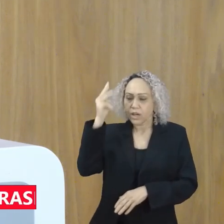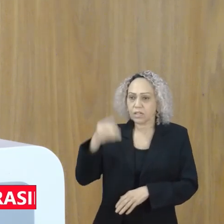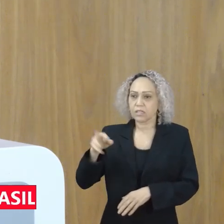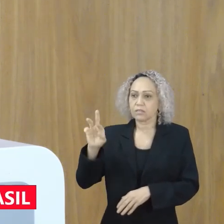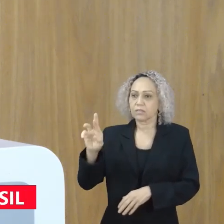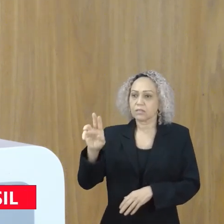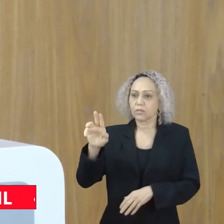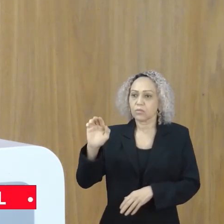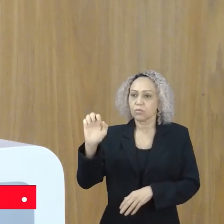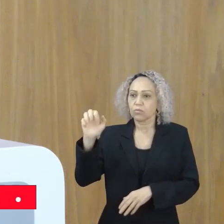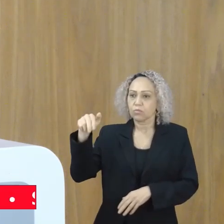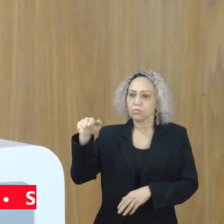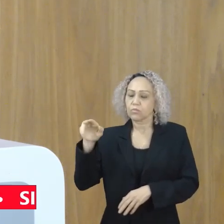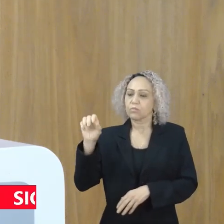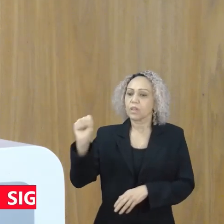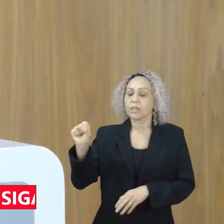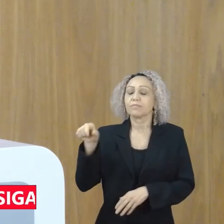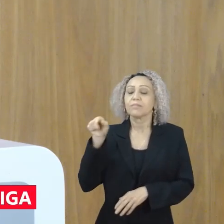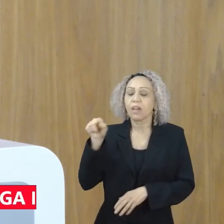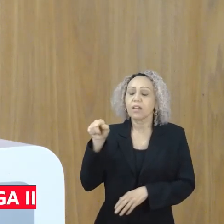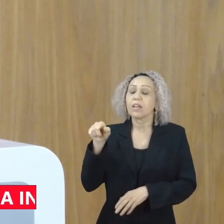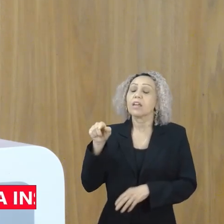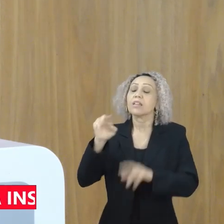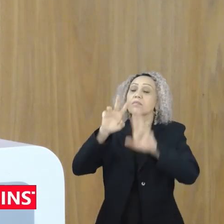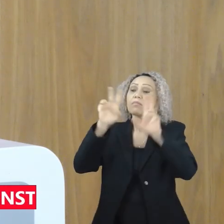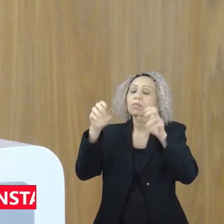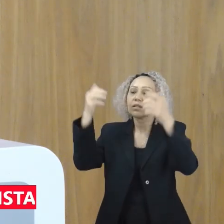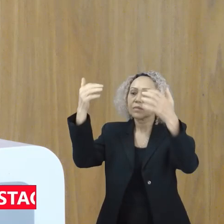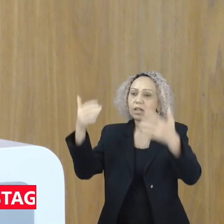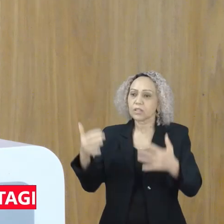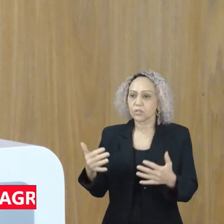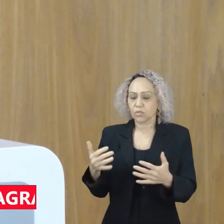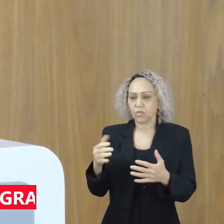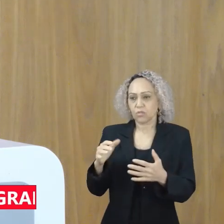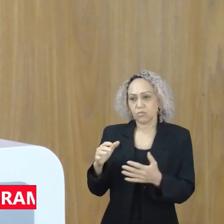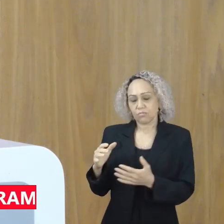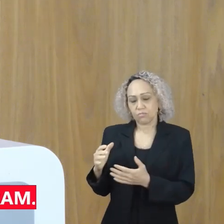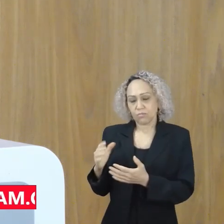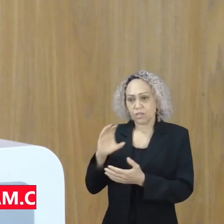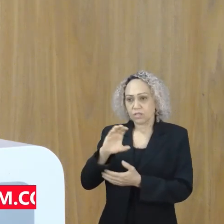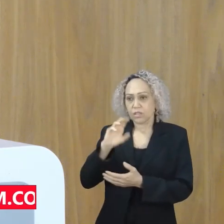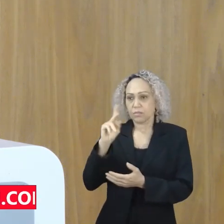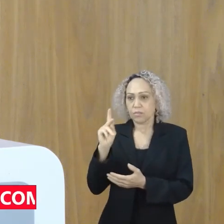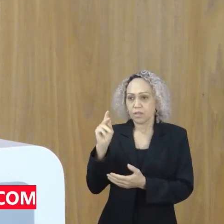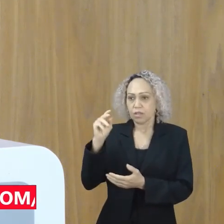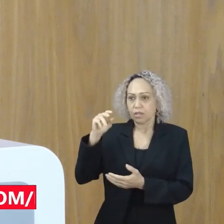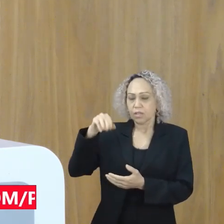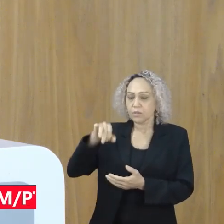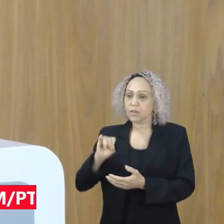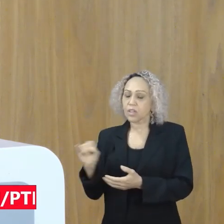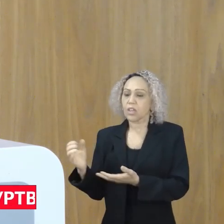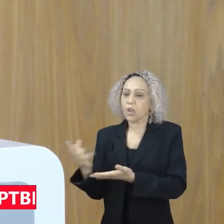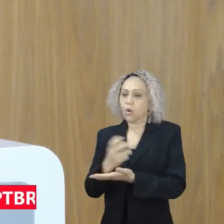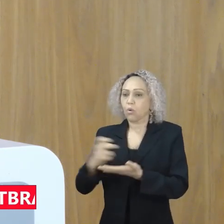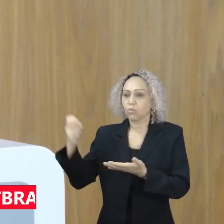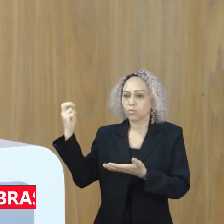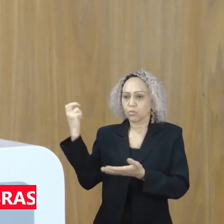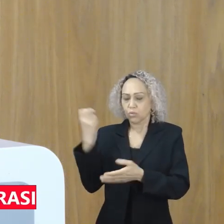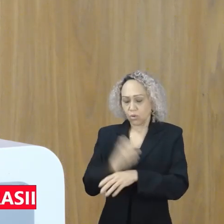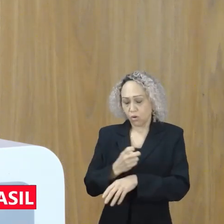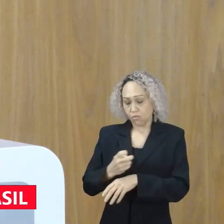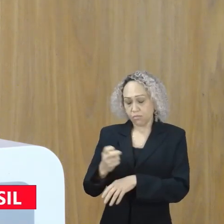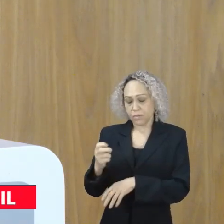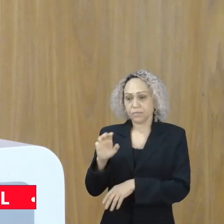Rubens Pereira Júnior, sobre a CPMI do golpe. Também sobre a CPMI do golpe, mas sobre a votação do relatório